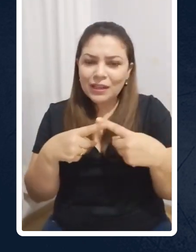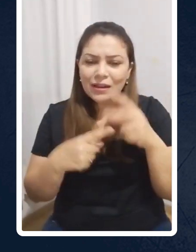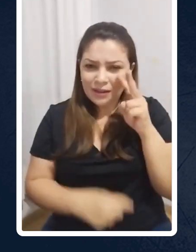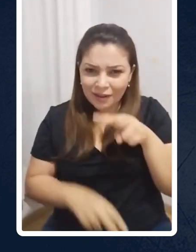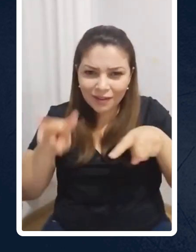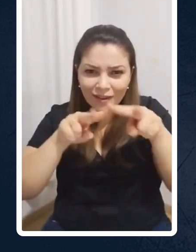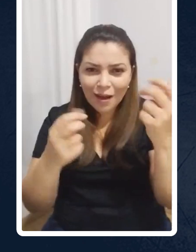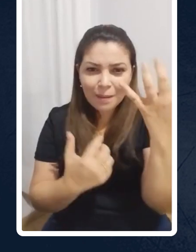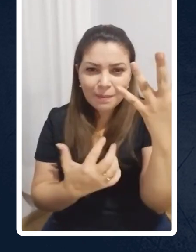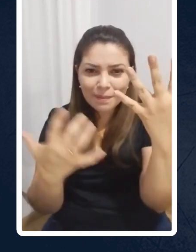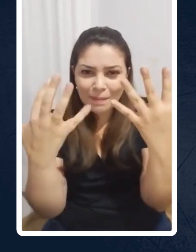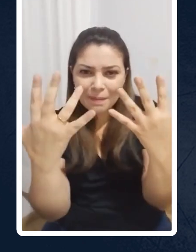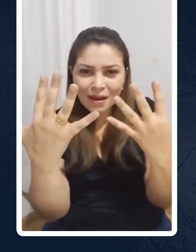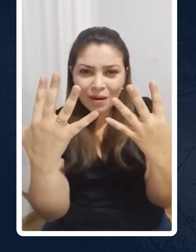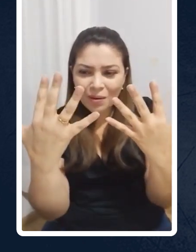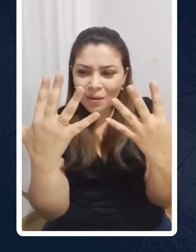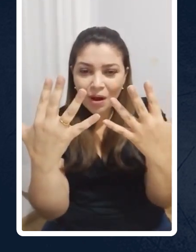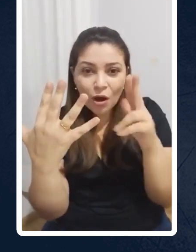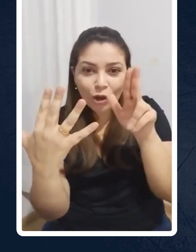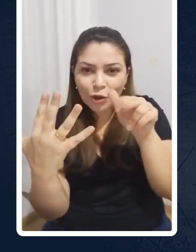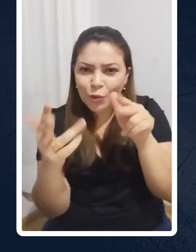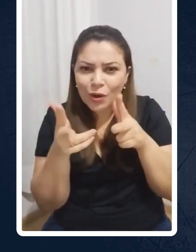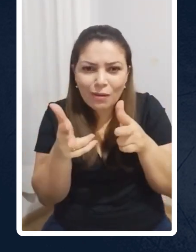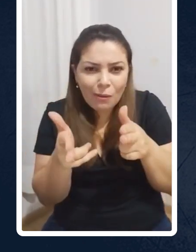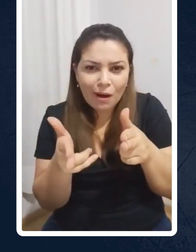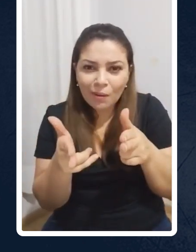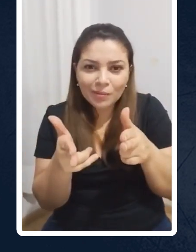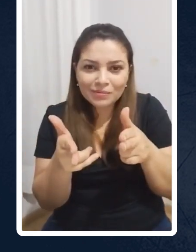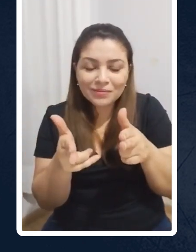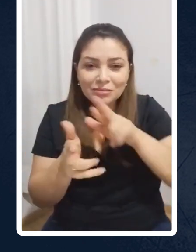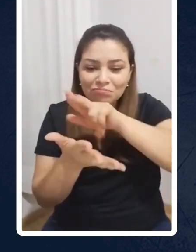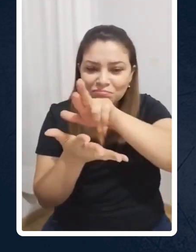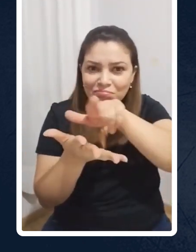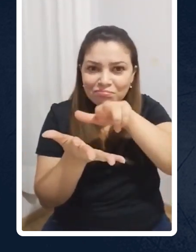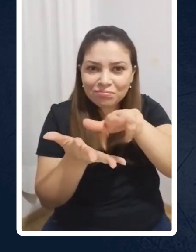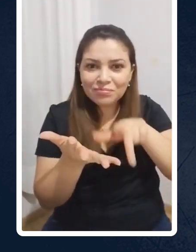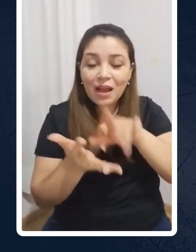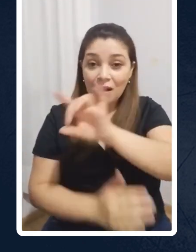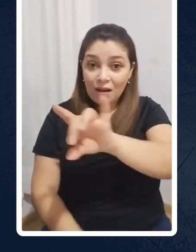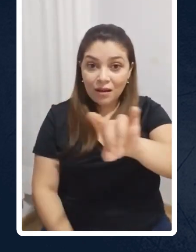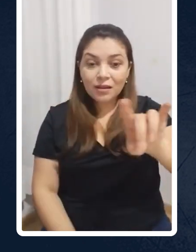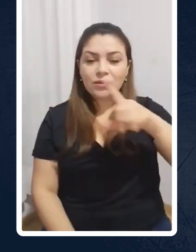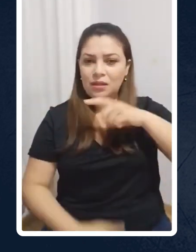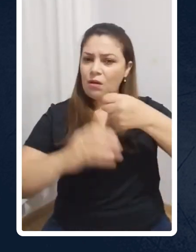suas características, o seu conhecimento, as suas experiências.